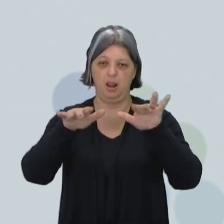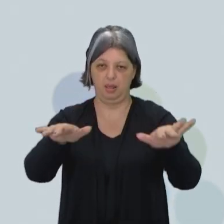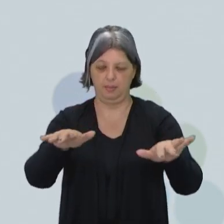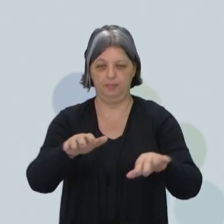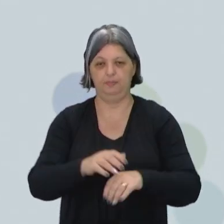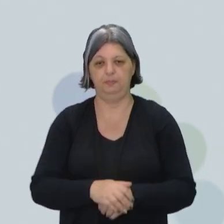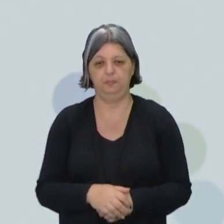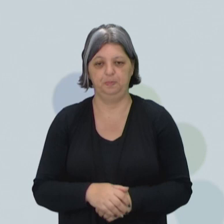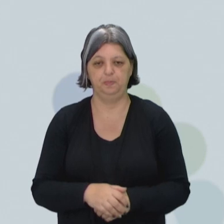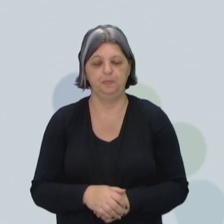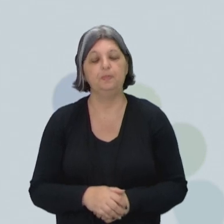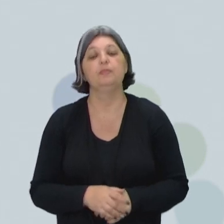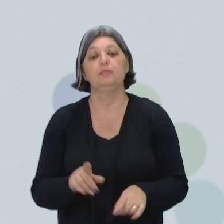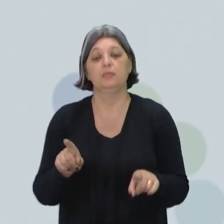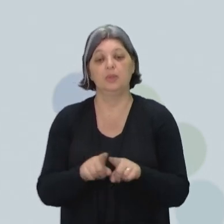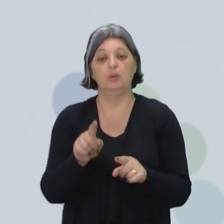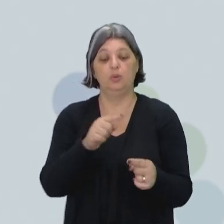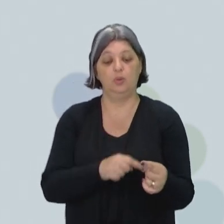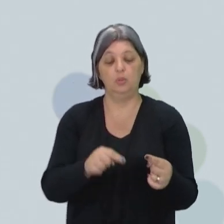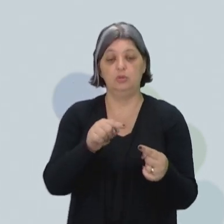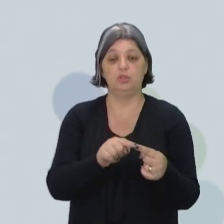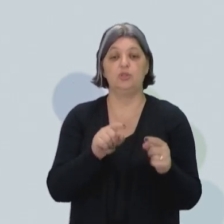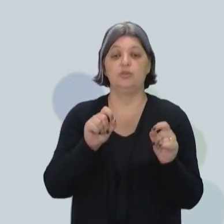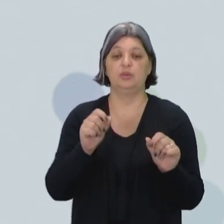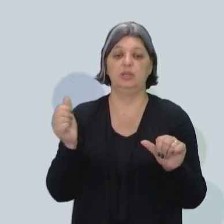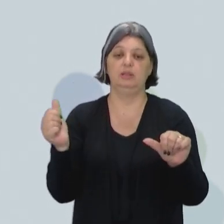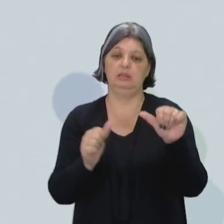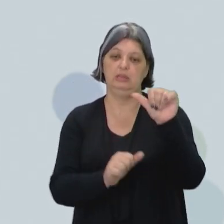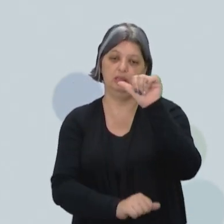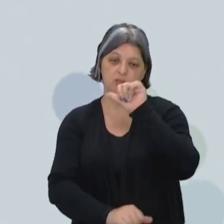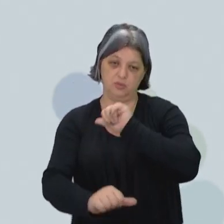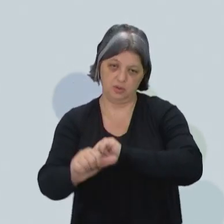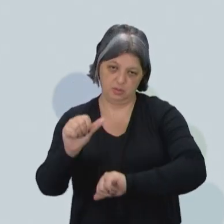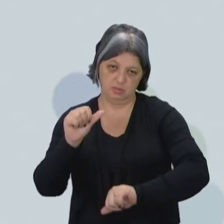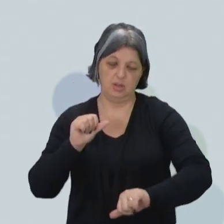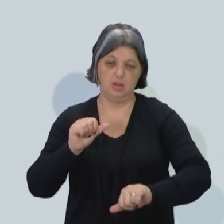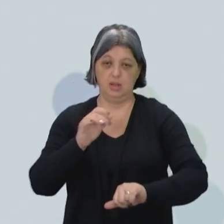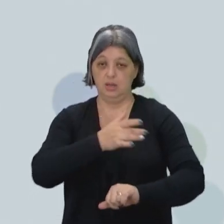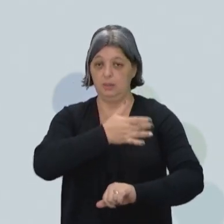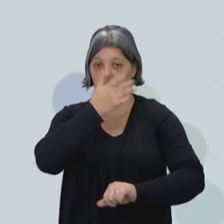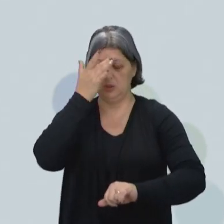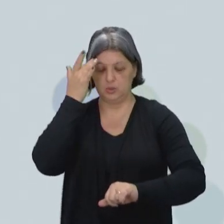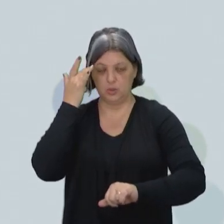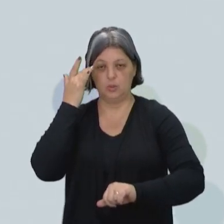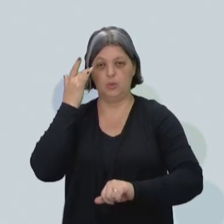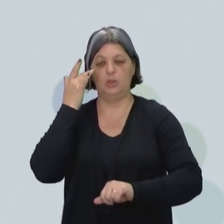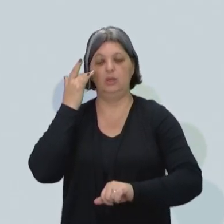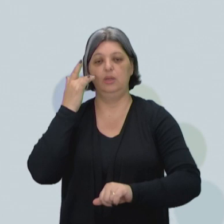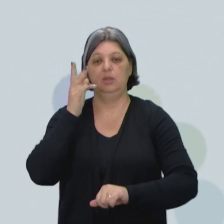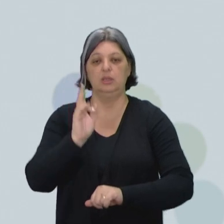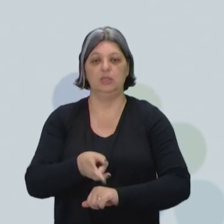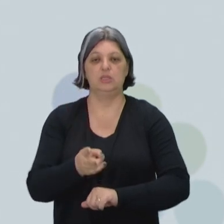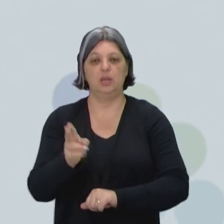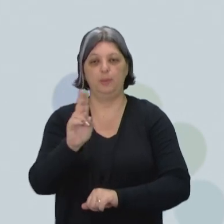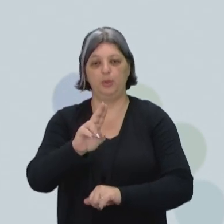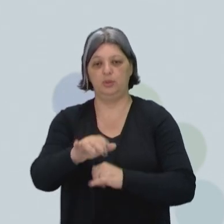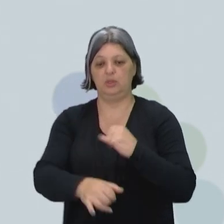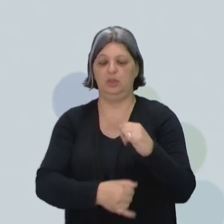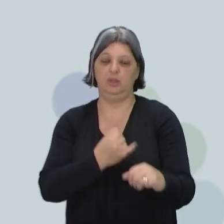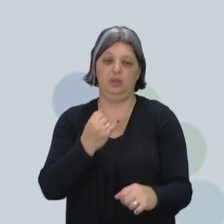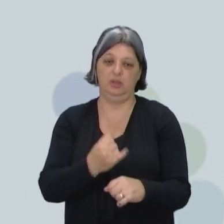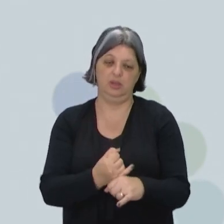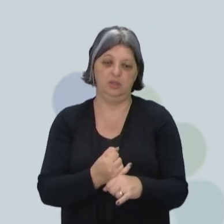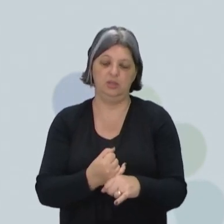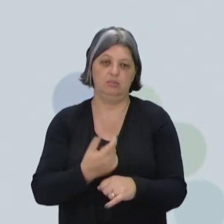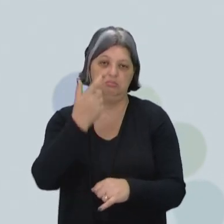tem como objetivo transformar esse internauta num ser responsável. Sim. Né? Para não achar que